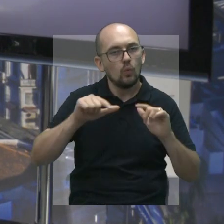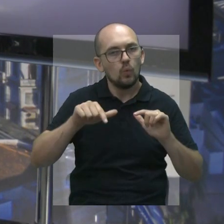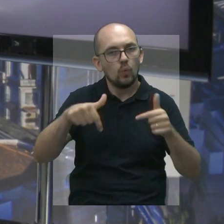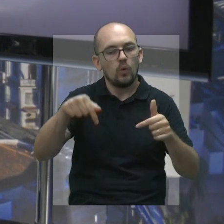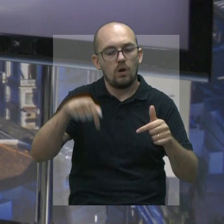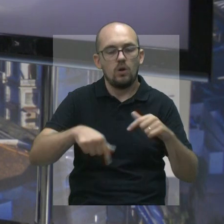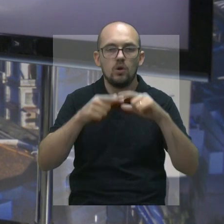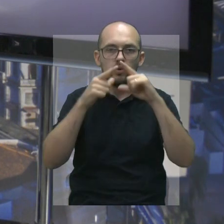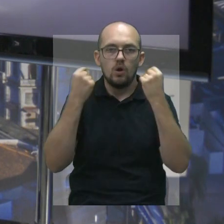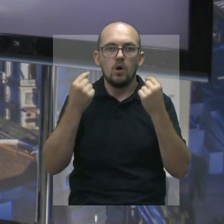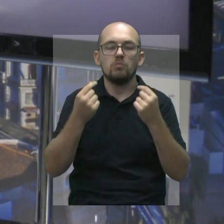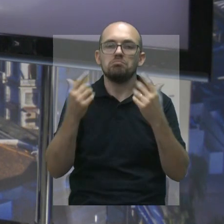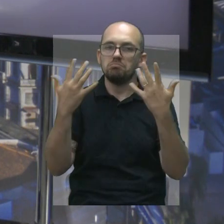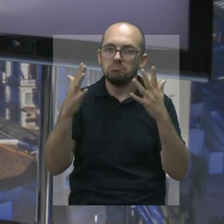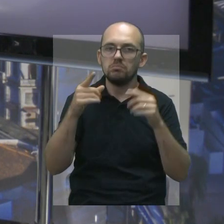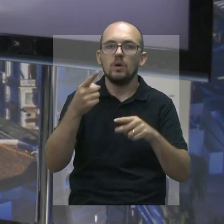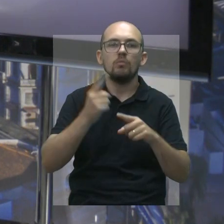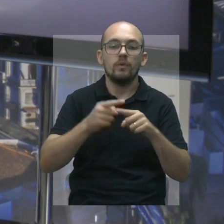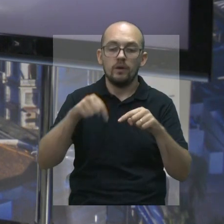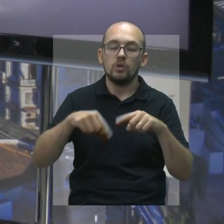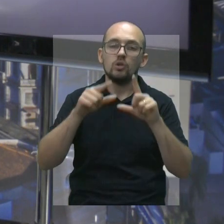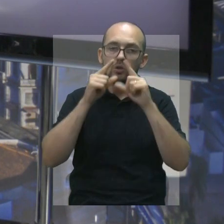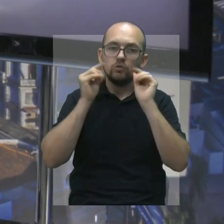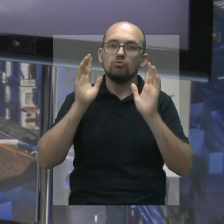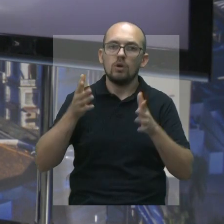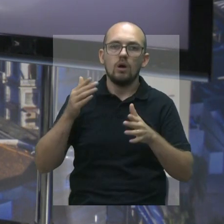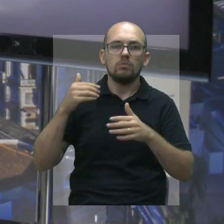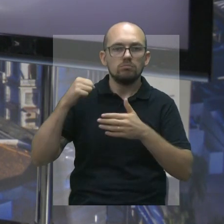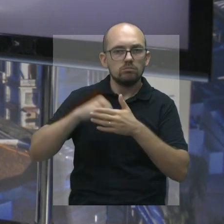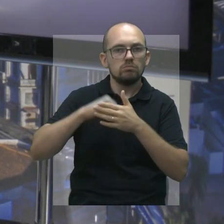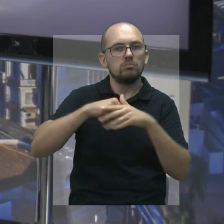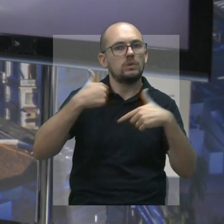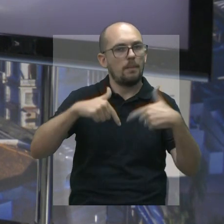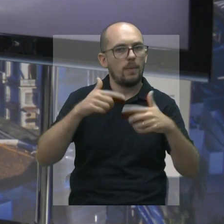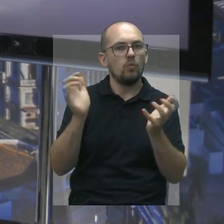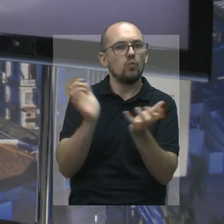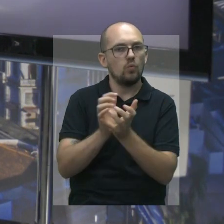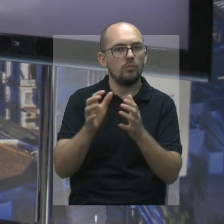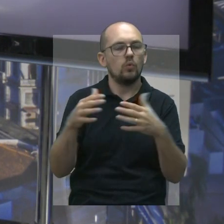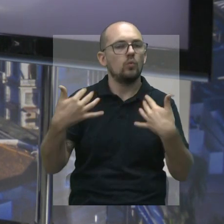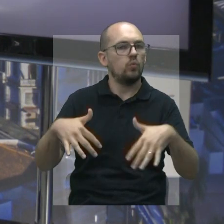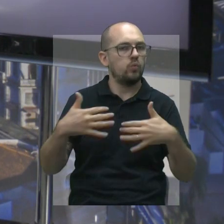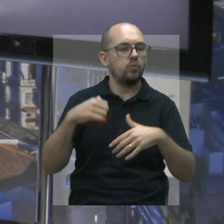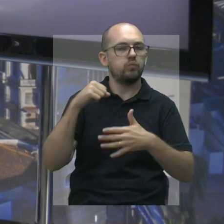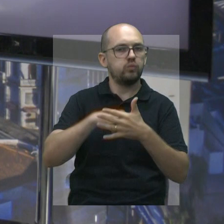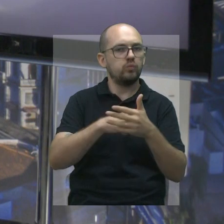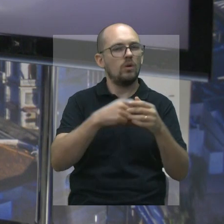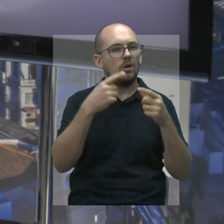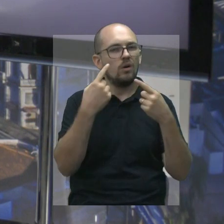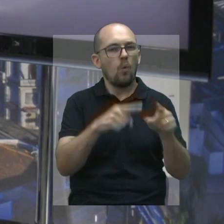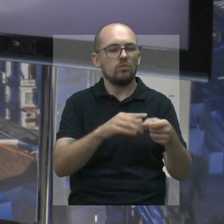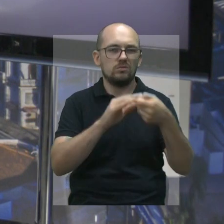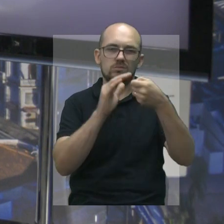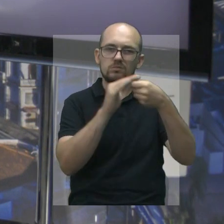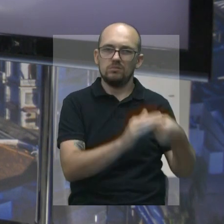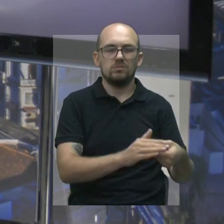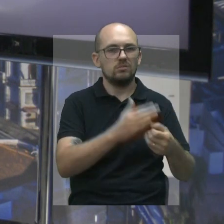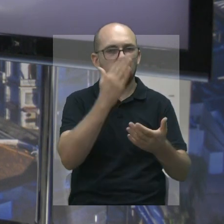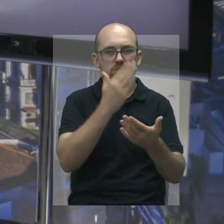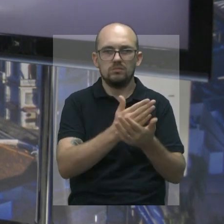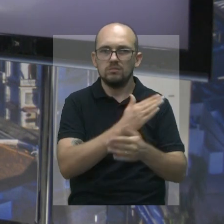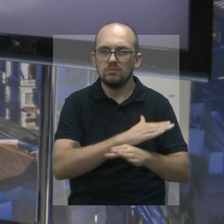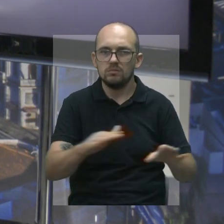da nossa cidade, que há muito tempo, né, já vem fazendo um esforço hercúleo para combater a violência doméstica, para combater